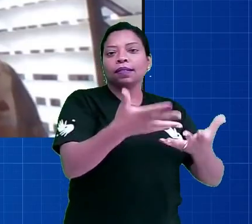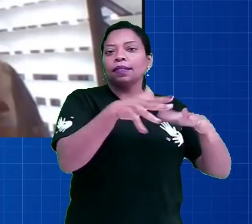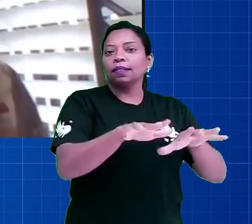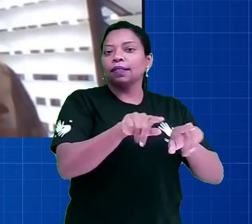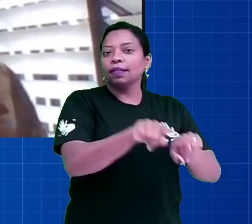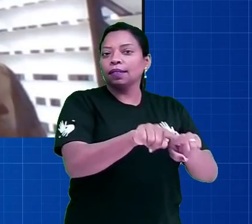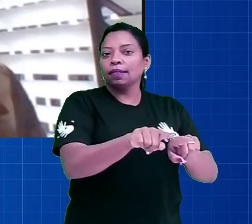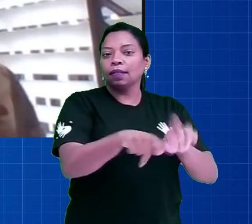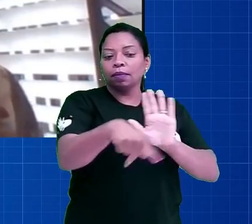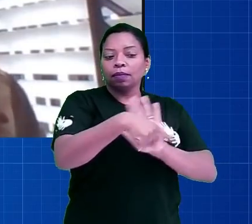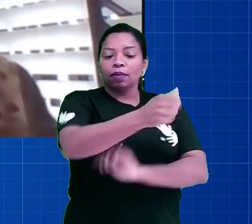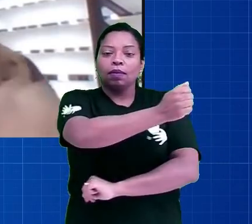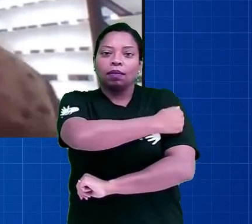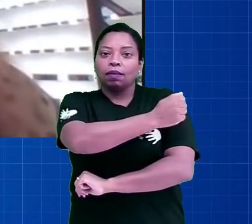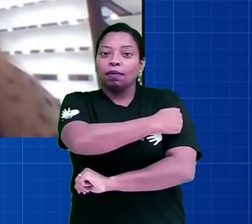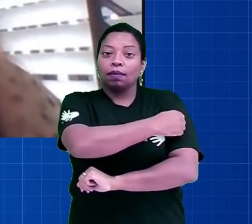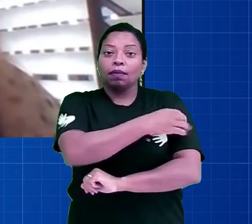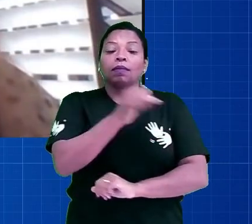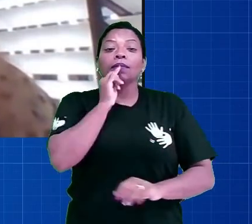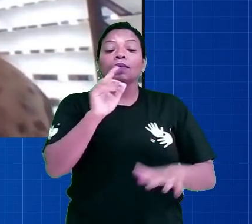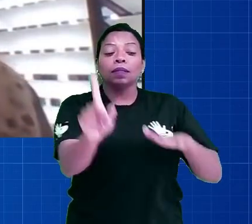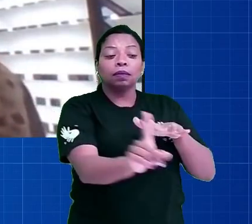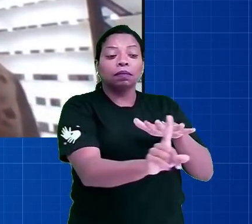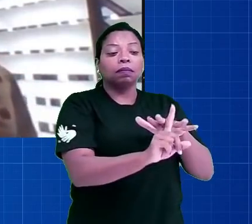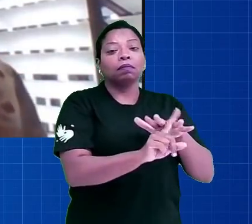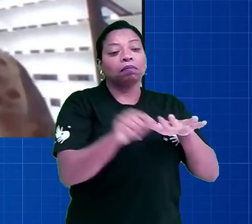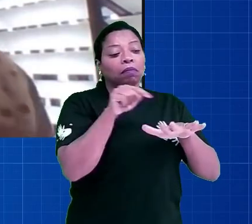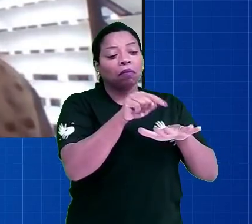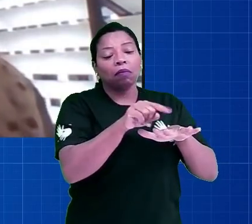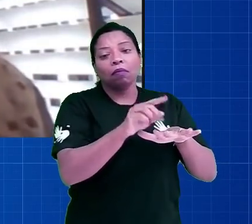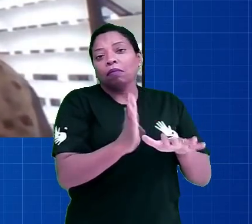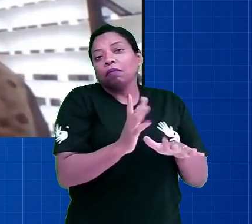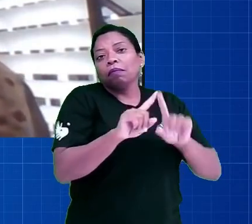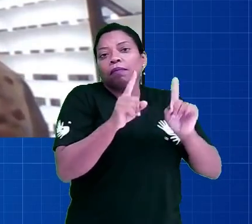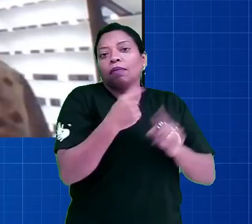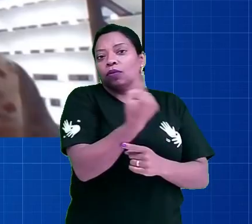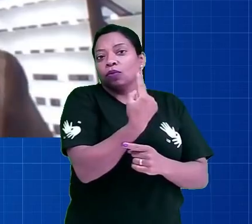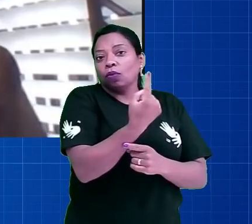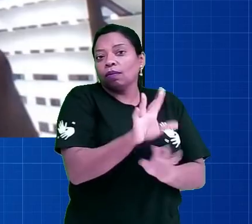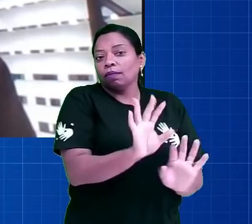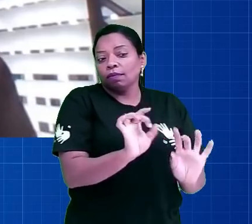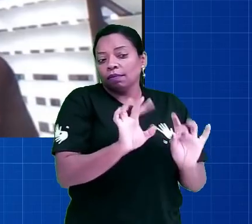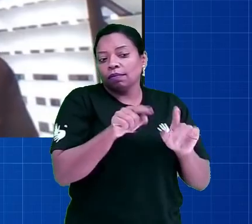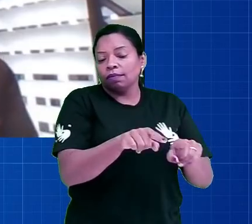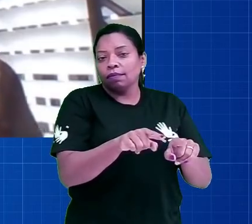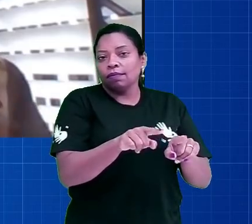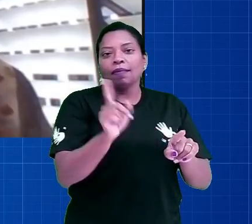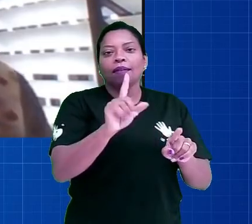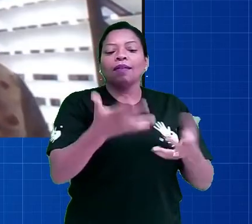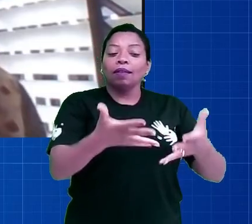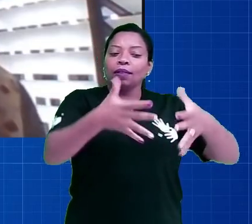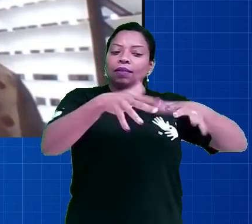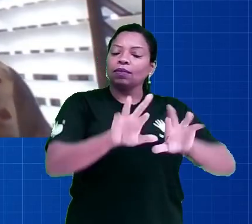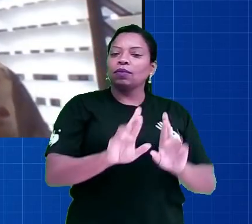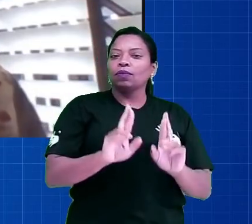vezes, de que estar matriculado, estar inserido, significa inclusão. E nós